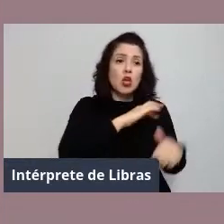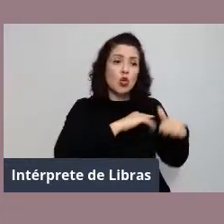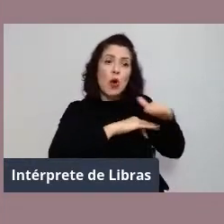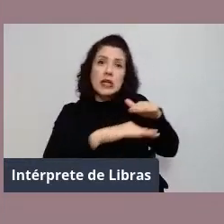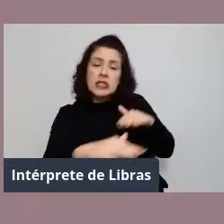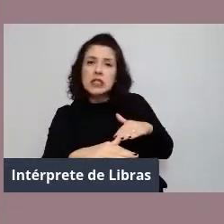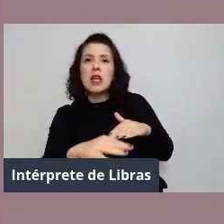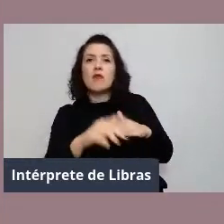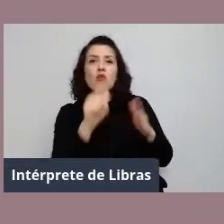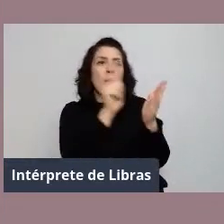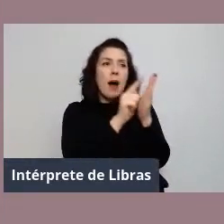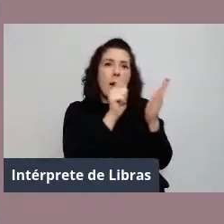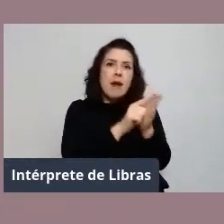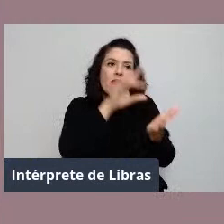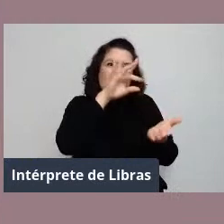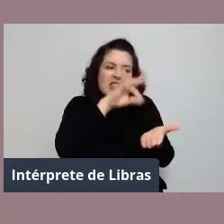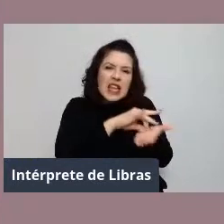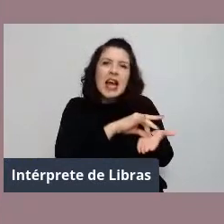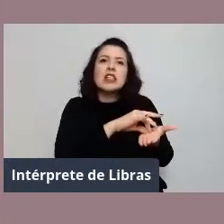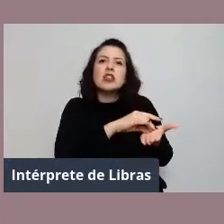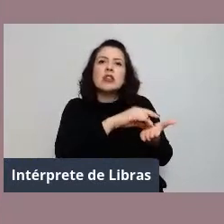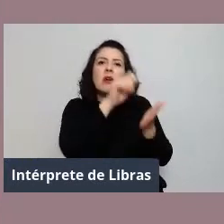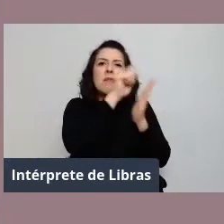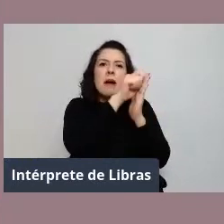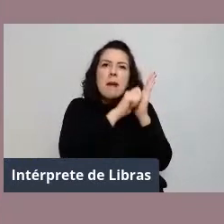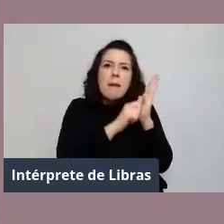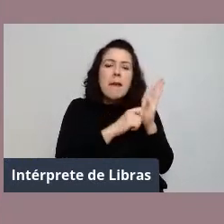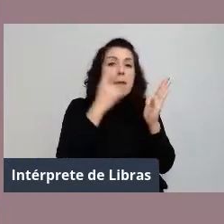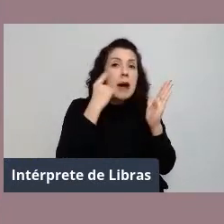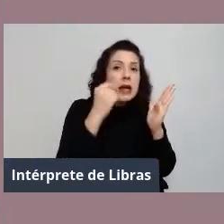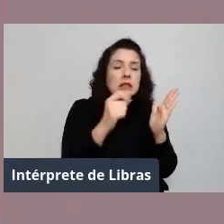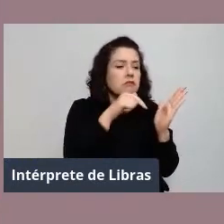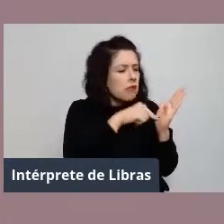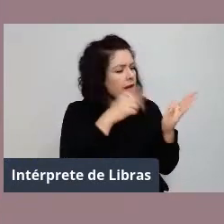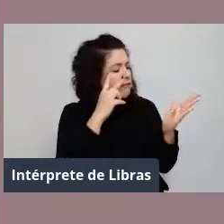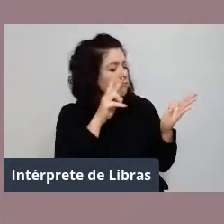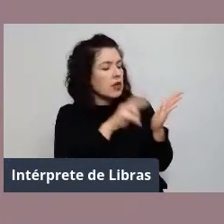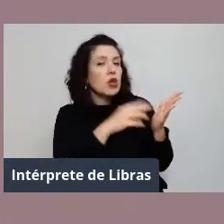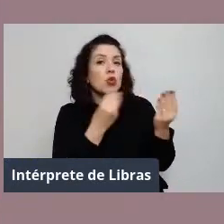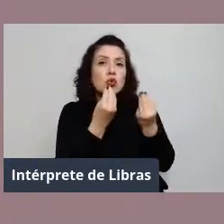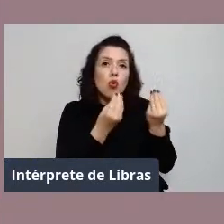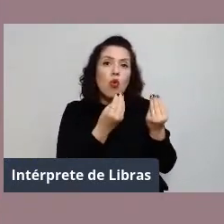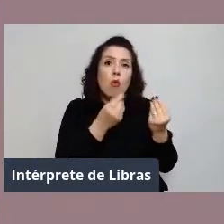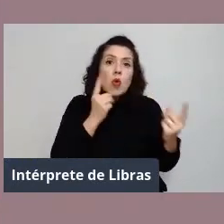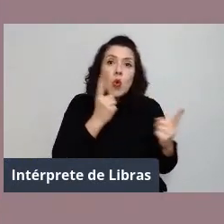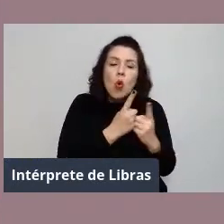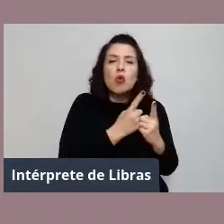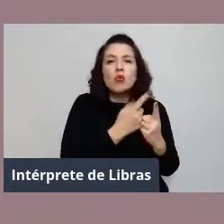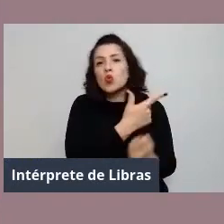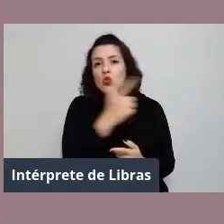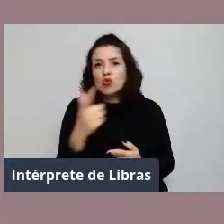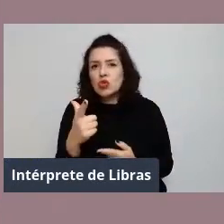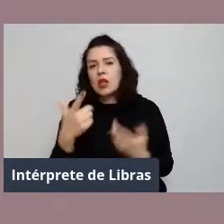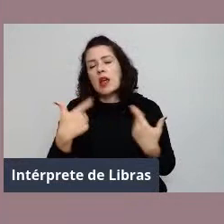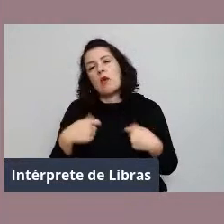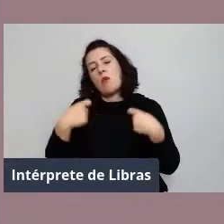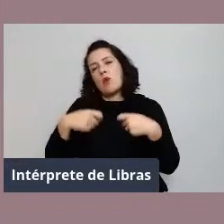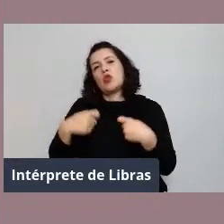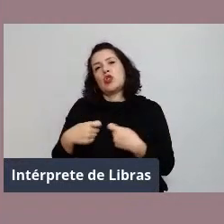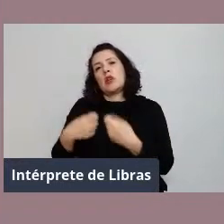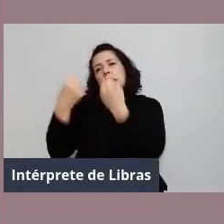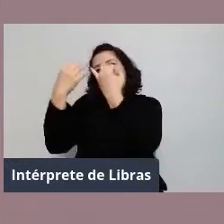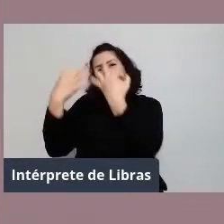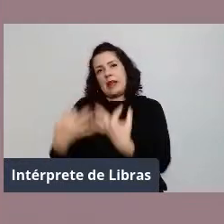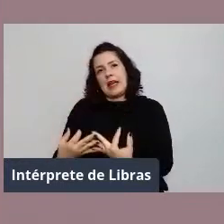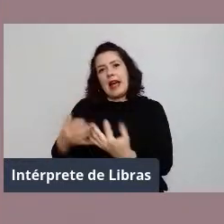Então, eu também queria produzir esse encontro. Mas era tudo muito incerto. E eu estava disposta a escrever